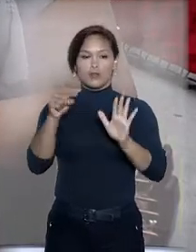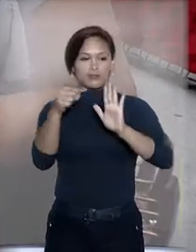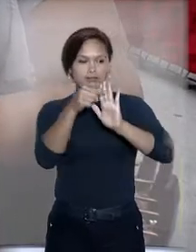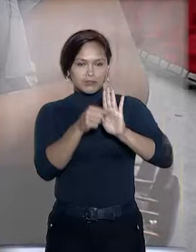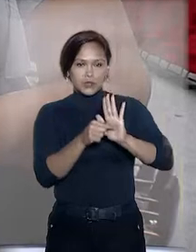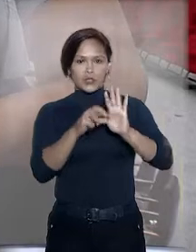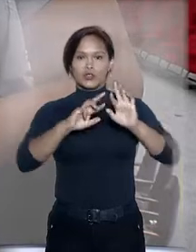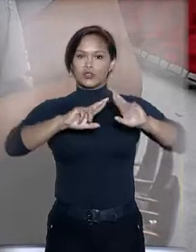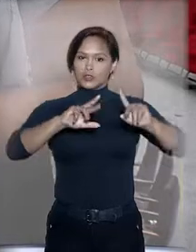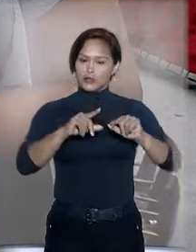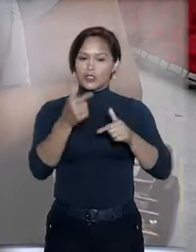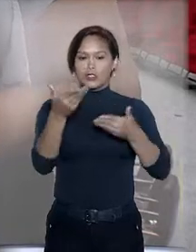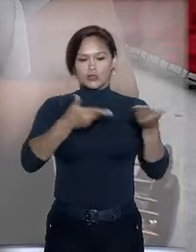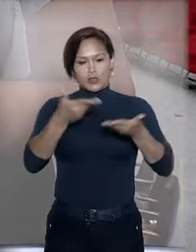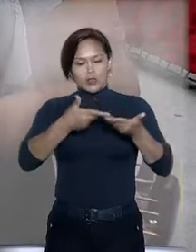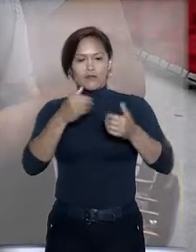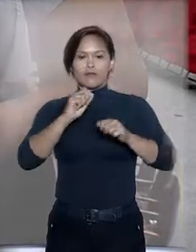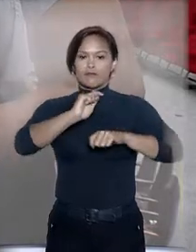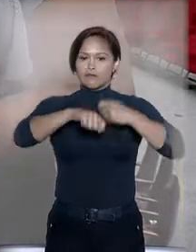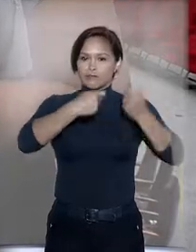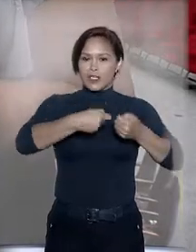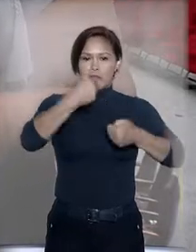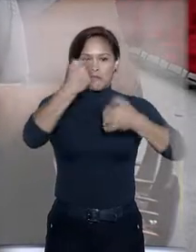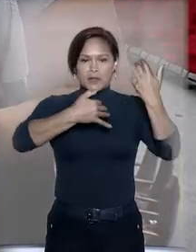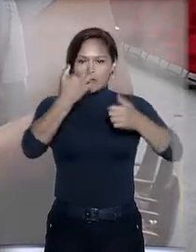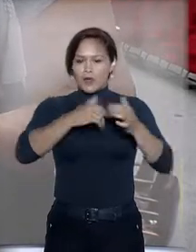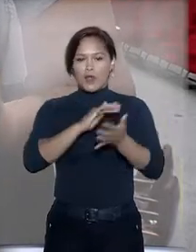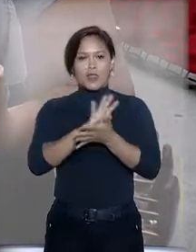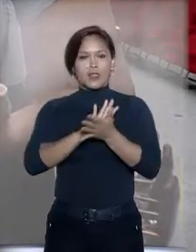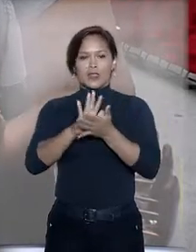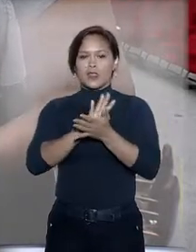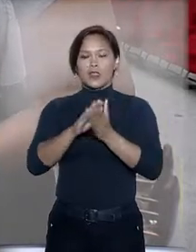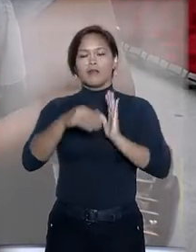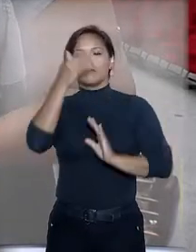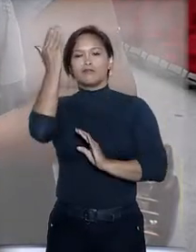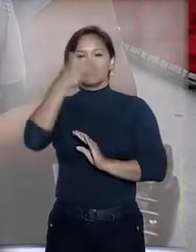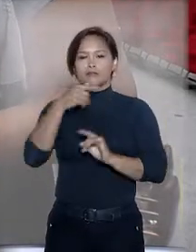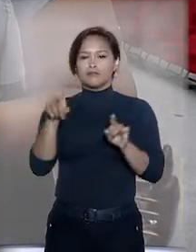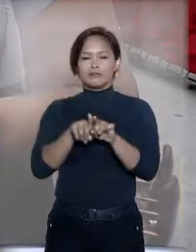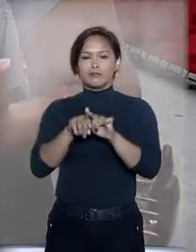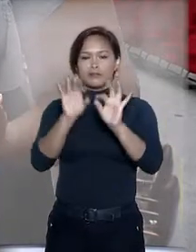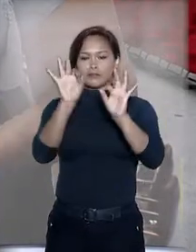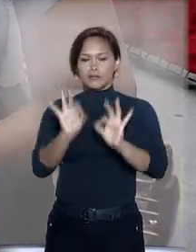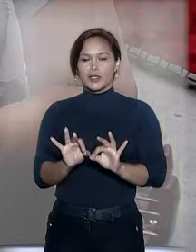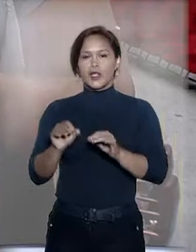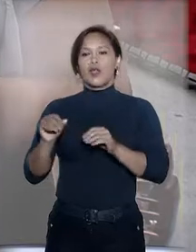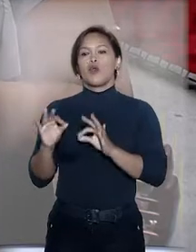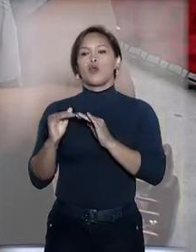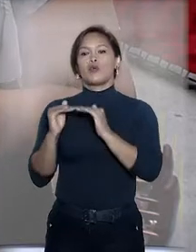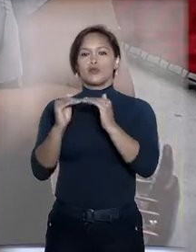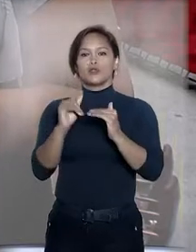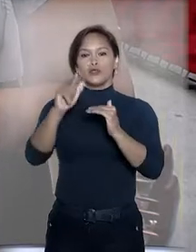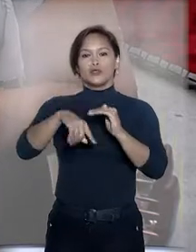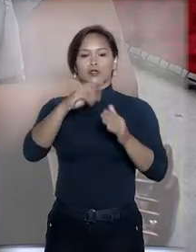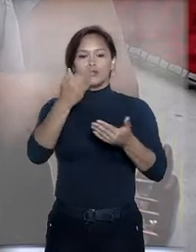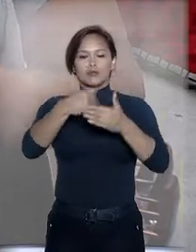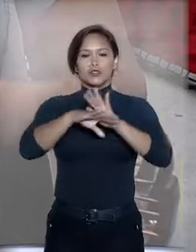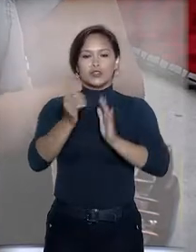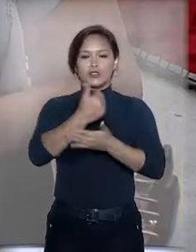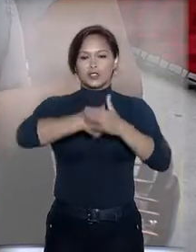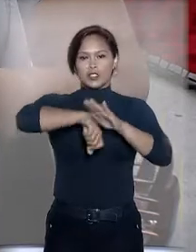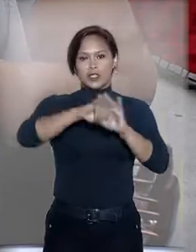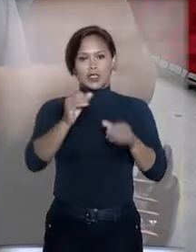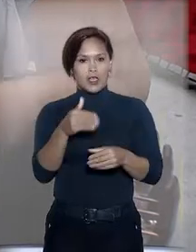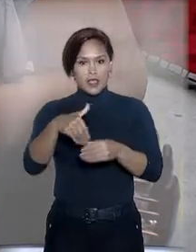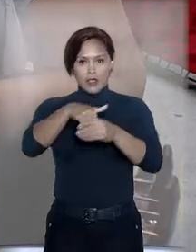que, diferente do que foi argumentado pela defesa, não houve reconhecimento pelas instâncias ordinárias da imputação de crime